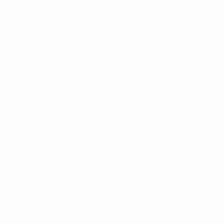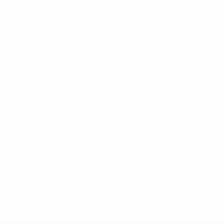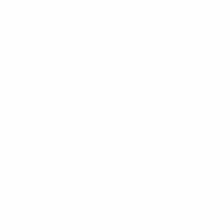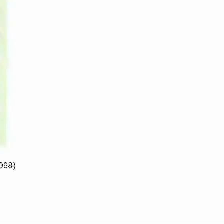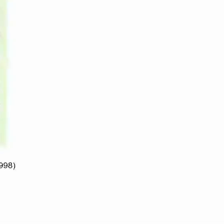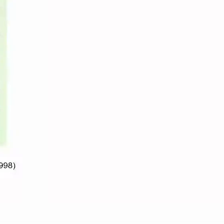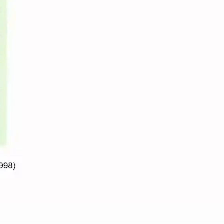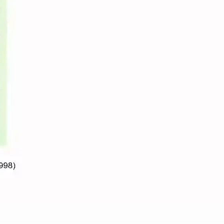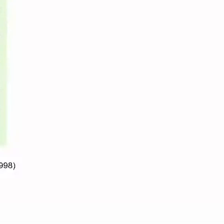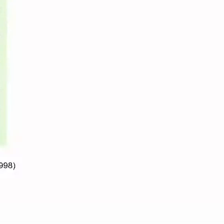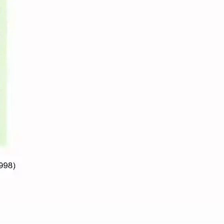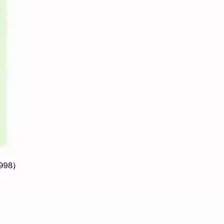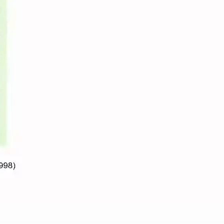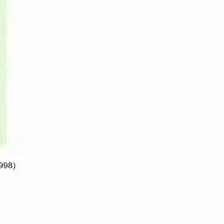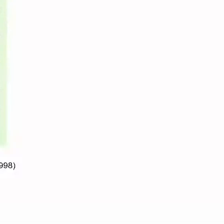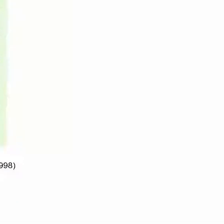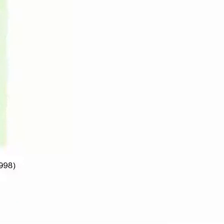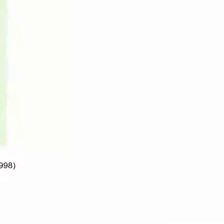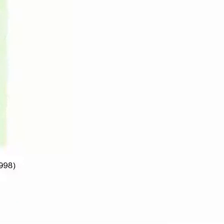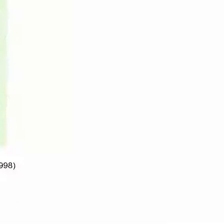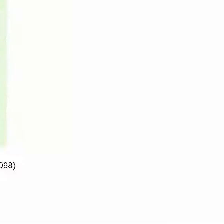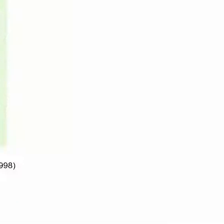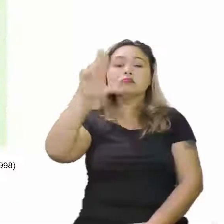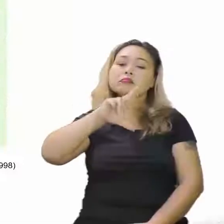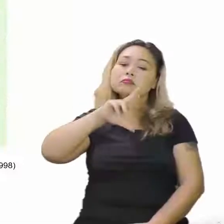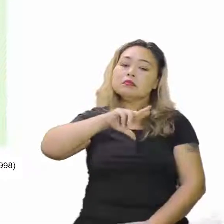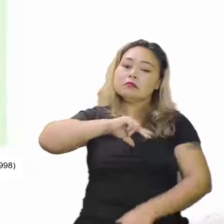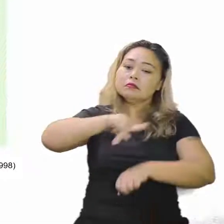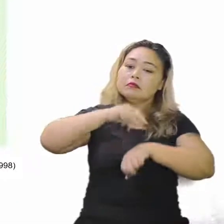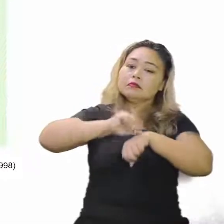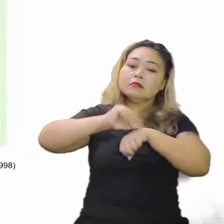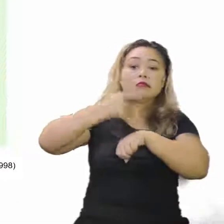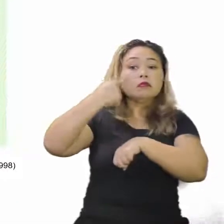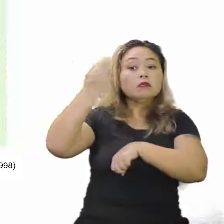Aí, lá em Portugal e na Espanha, eles ficaram dentro disso aí, ó.